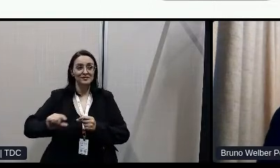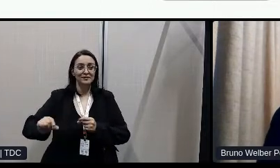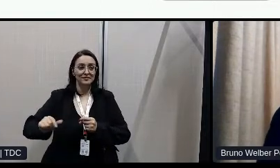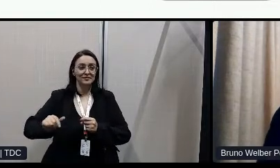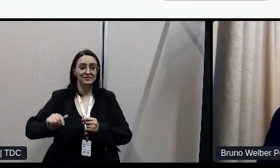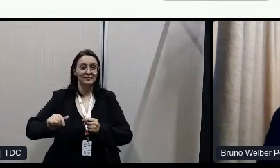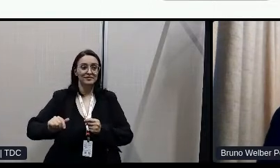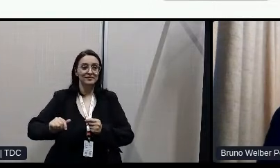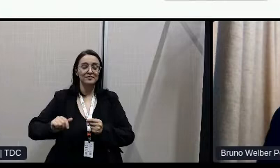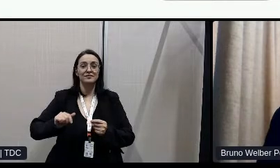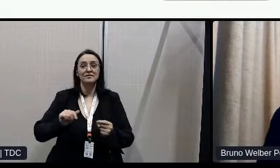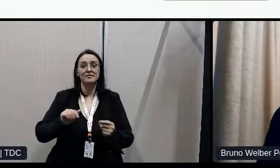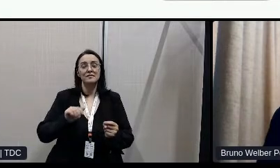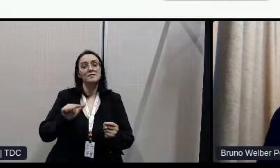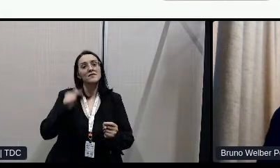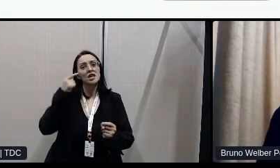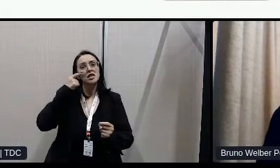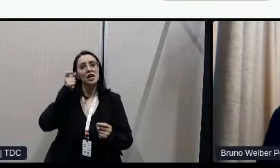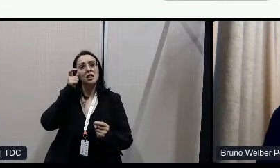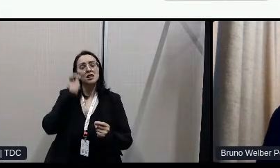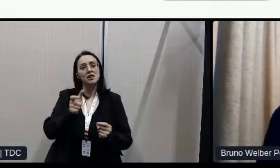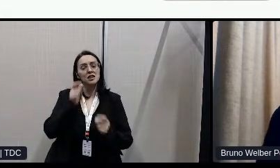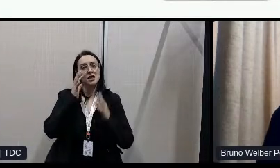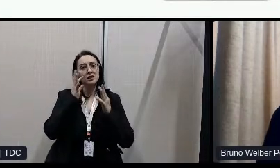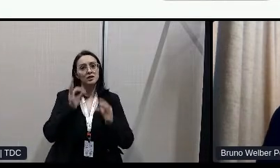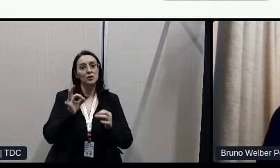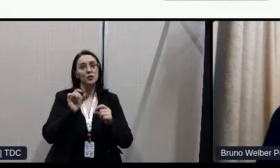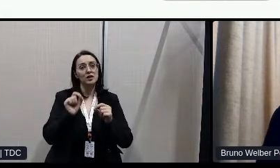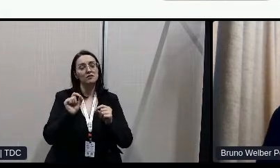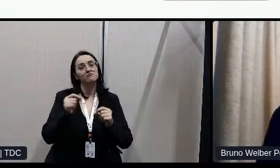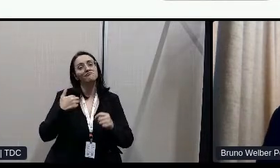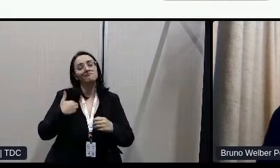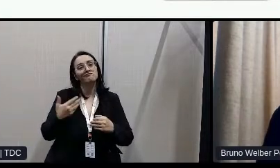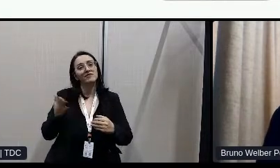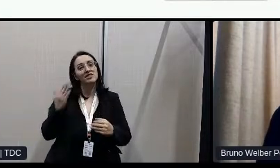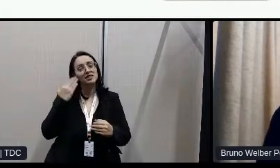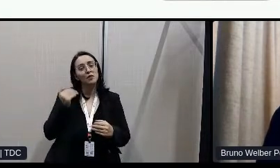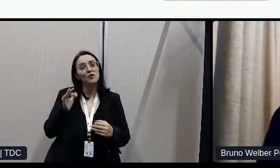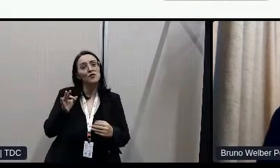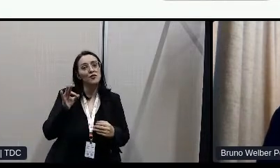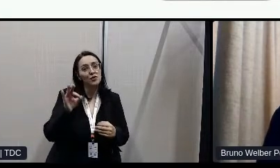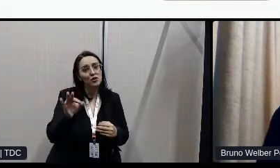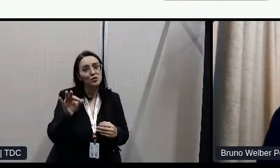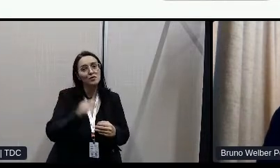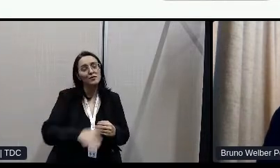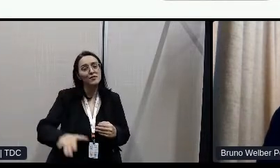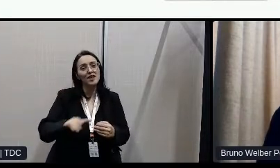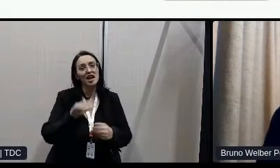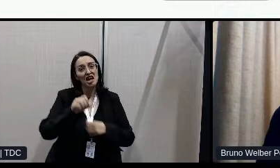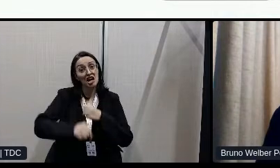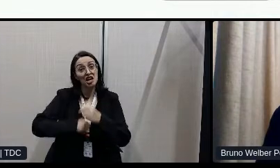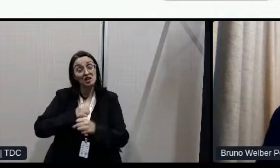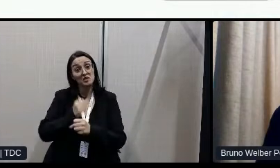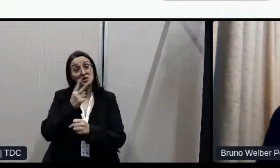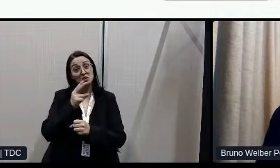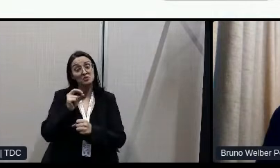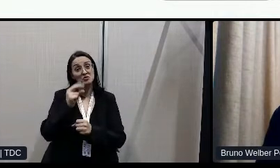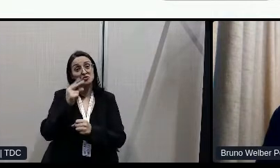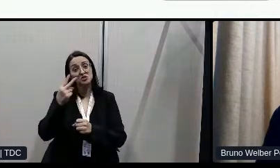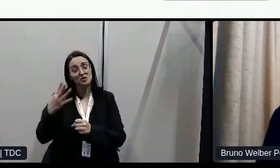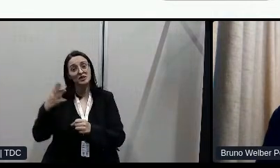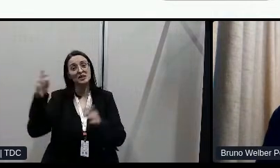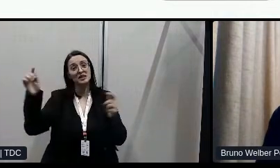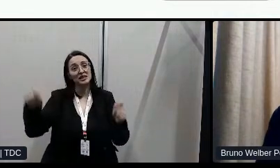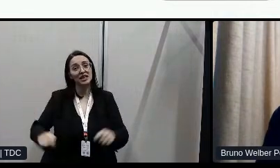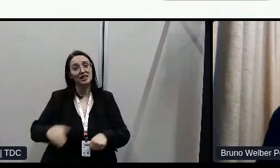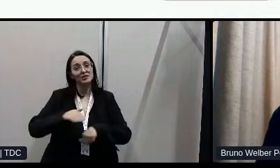né. O que que isso chamou a atenção? Quem sabe futuramente, na nossa próxima pesquisa em 2024, nós não vamos ver